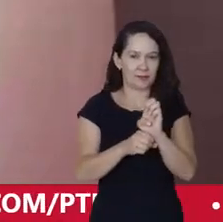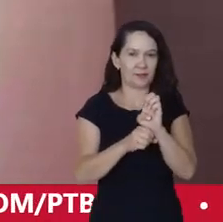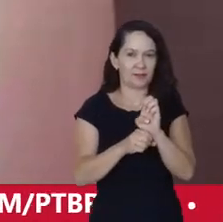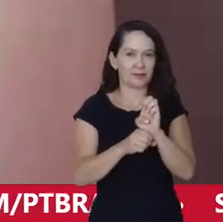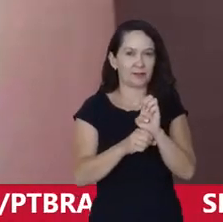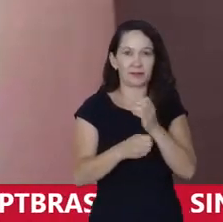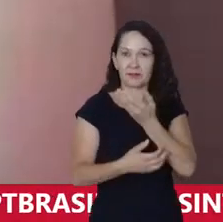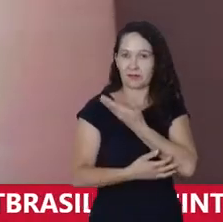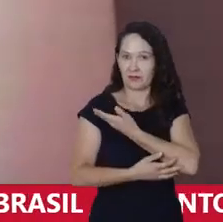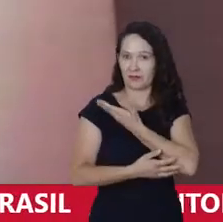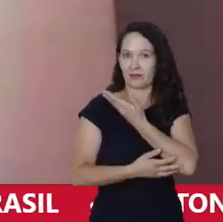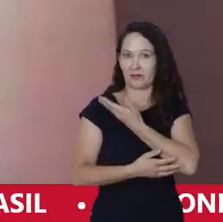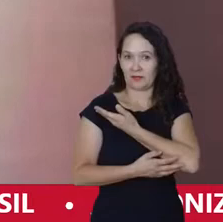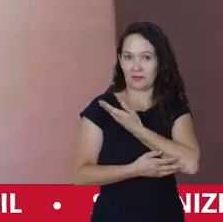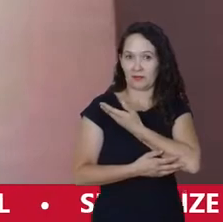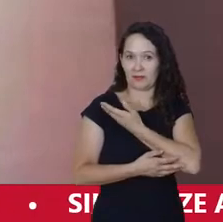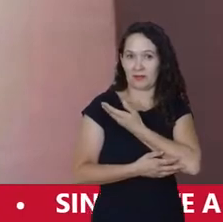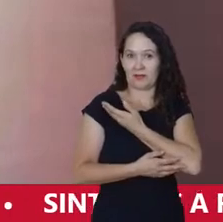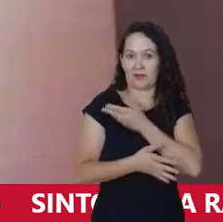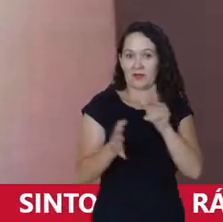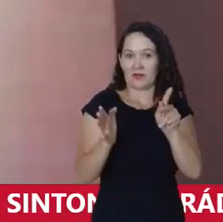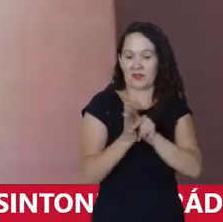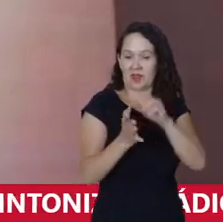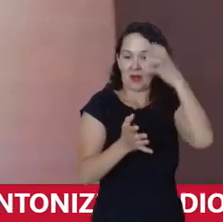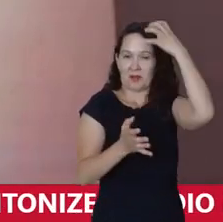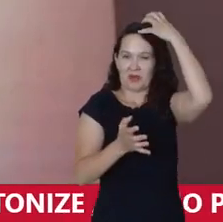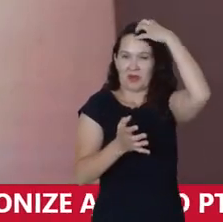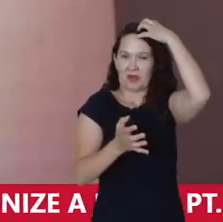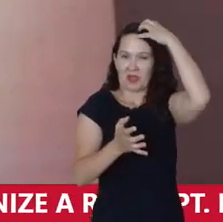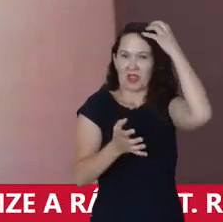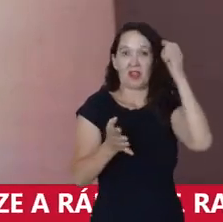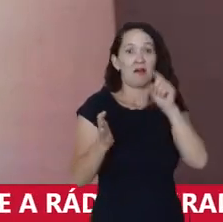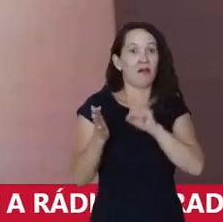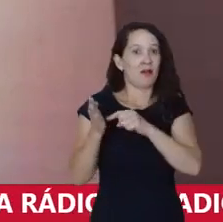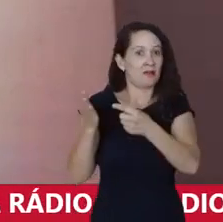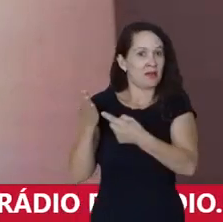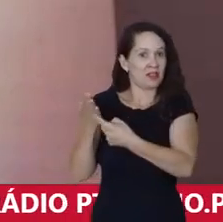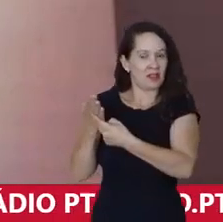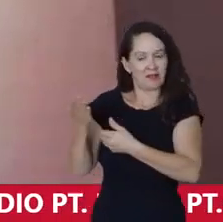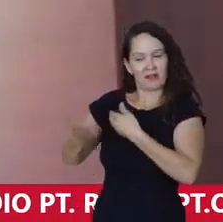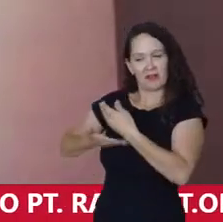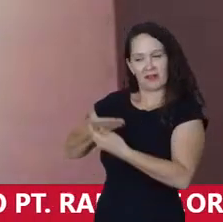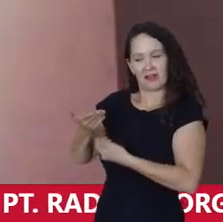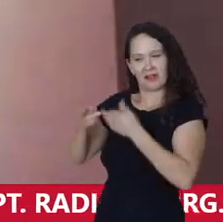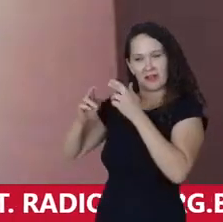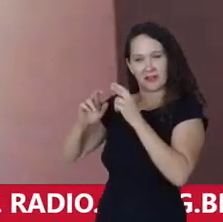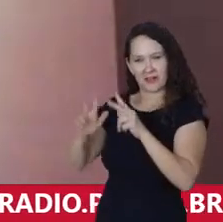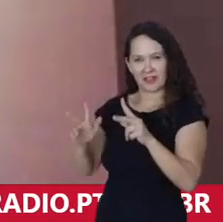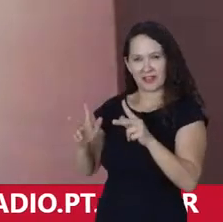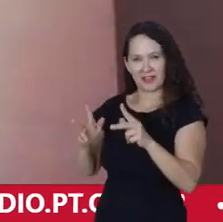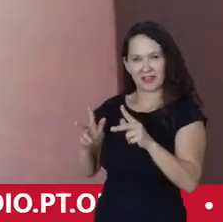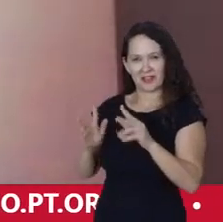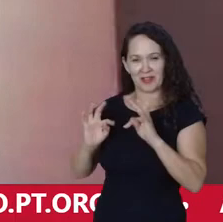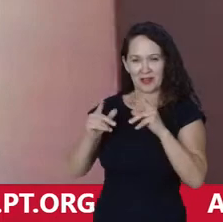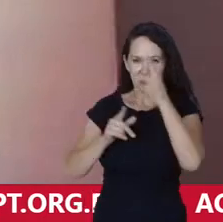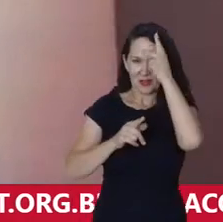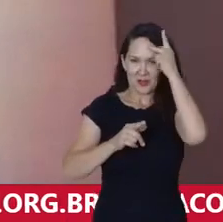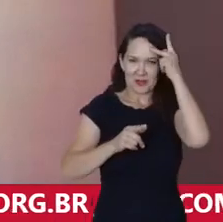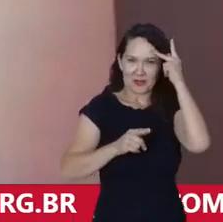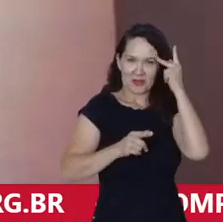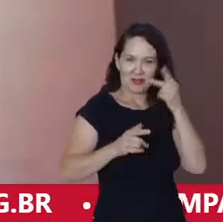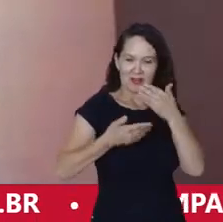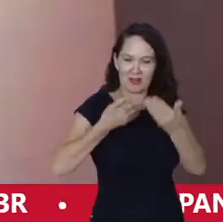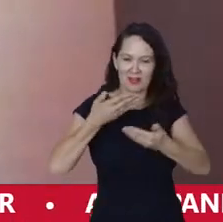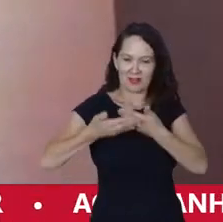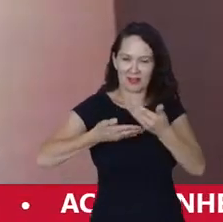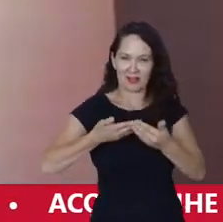os amigos do rei não vão ter um tratamento diferenciado? Vocês acham que todos terão o mesmo tratamento perante